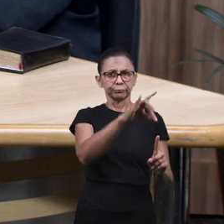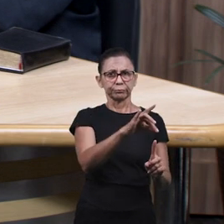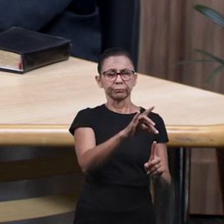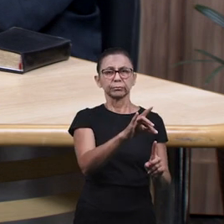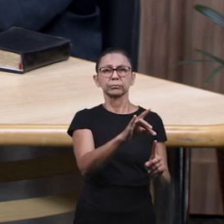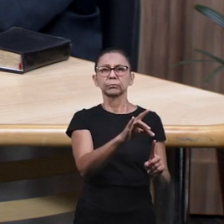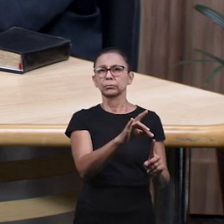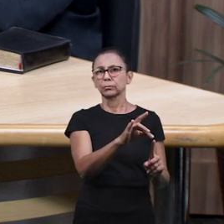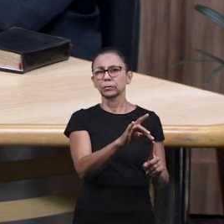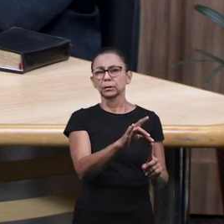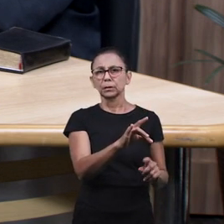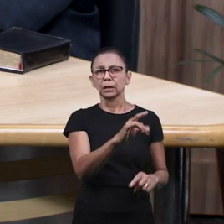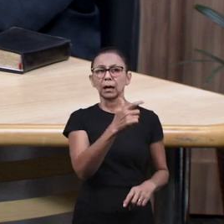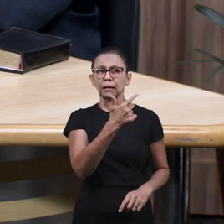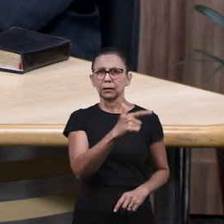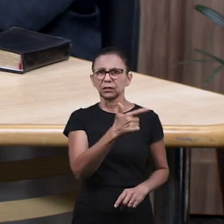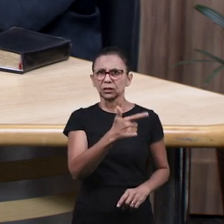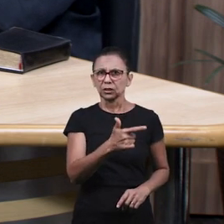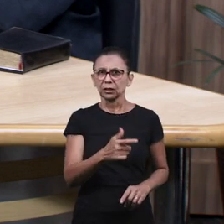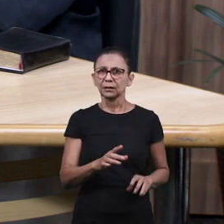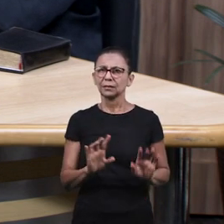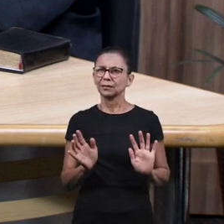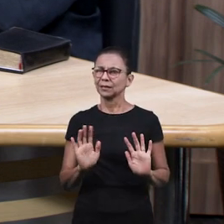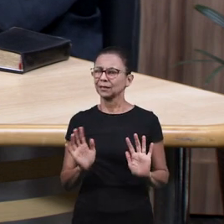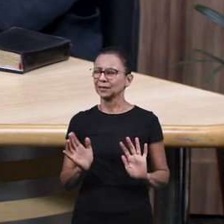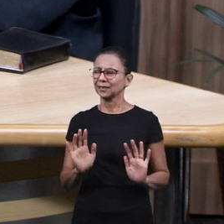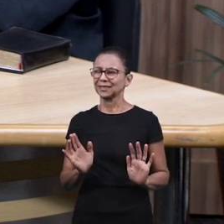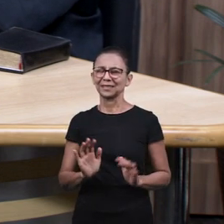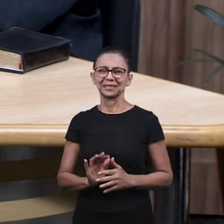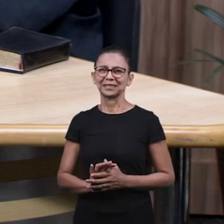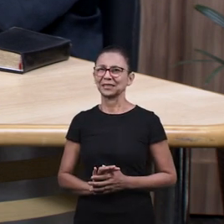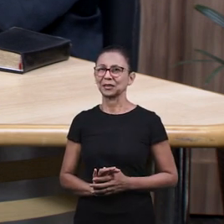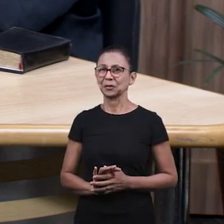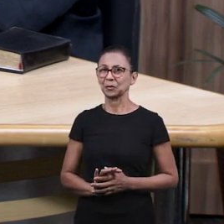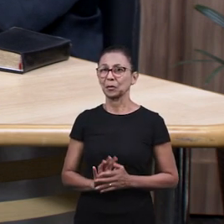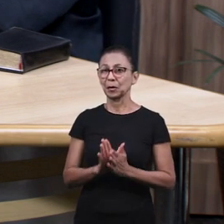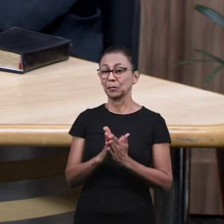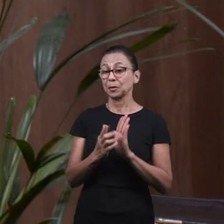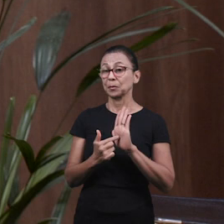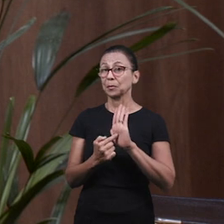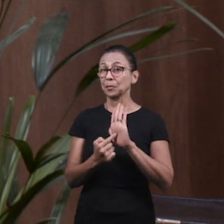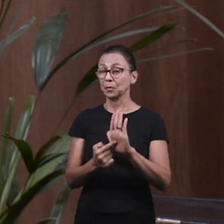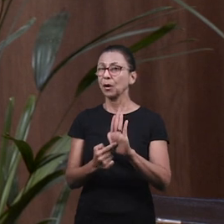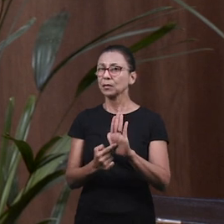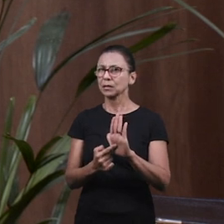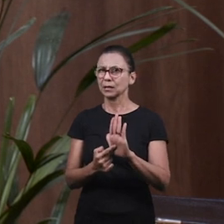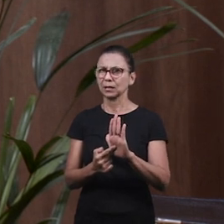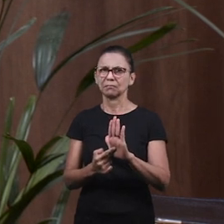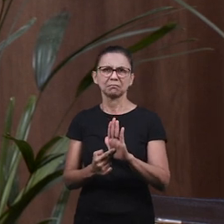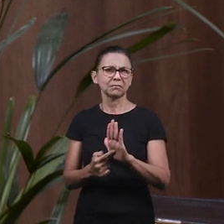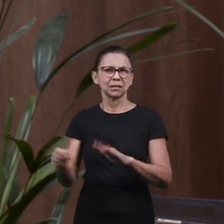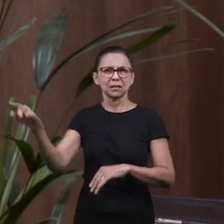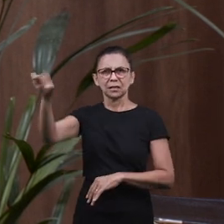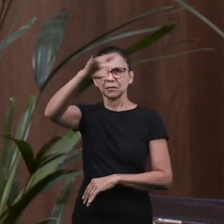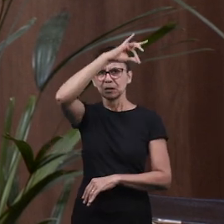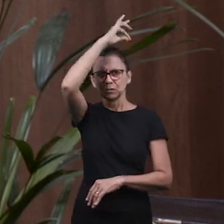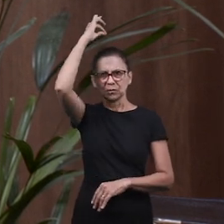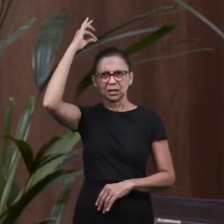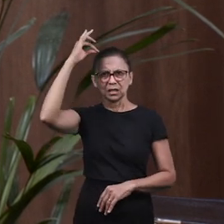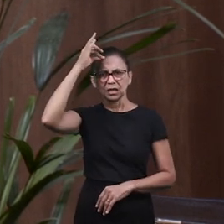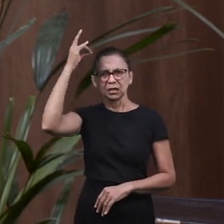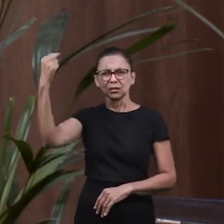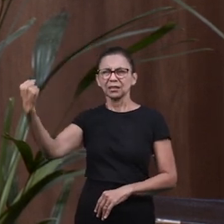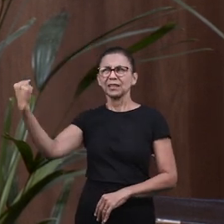na vida da igreja. Mas o ensino da palavra de Deus mostra que o Espírito Santo sempre foi. Deus